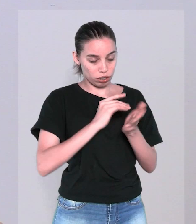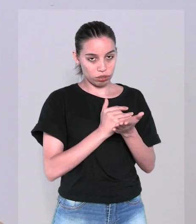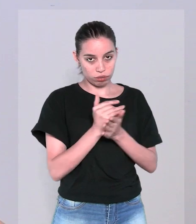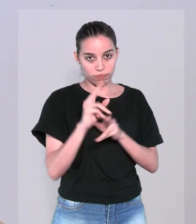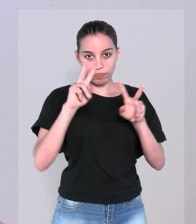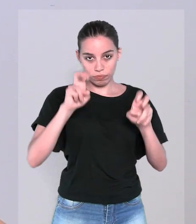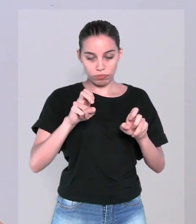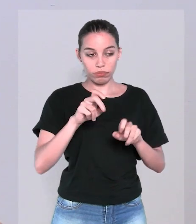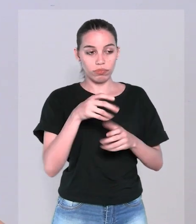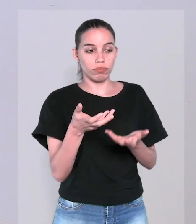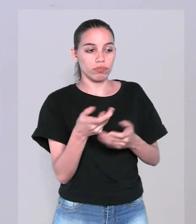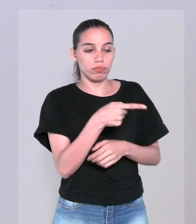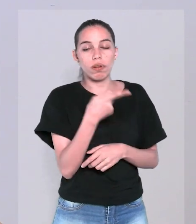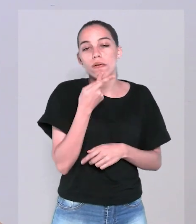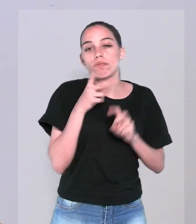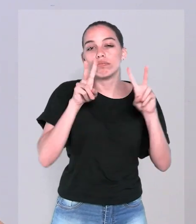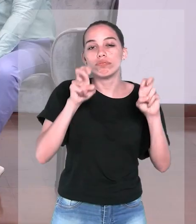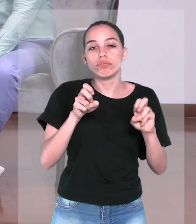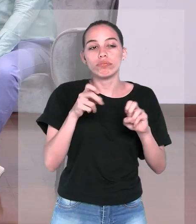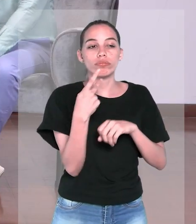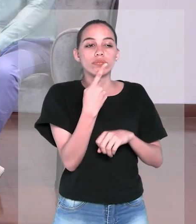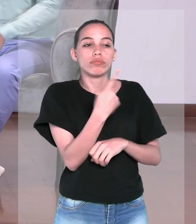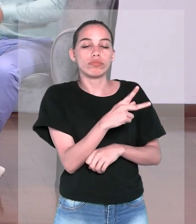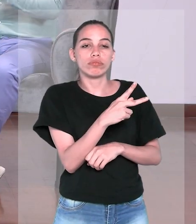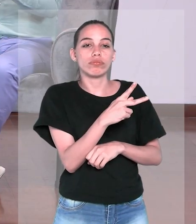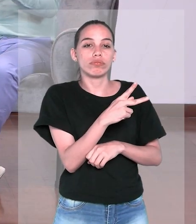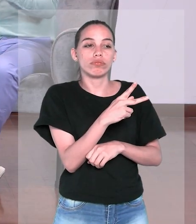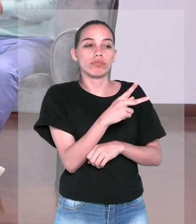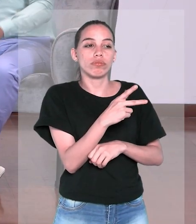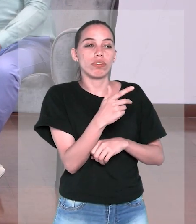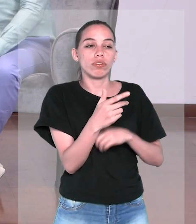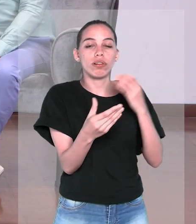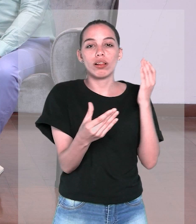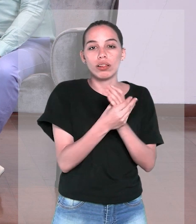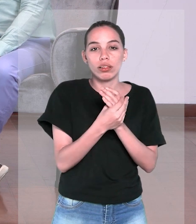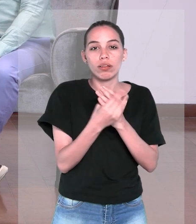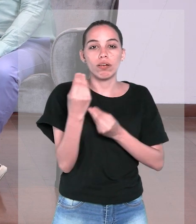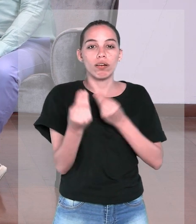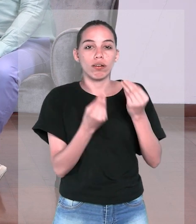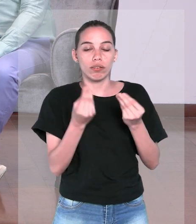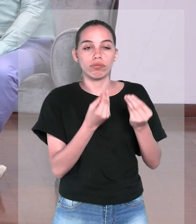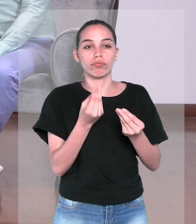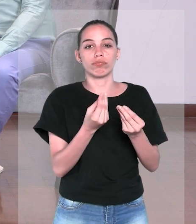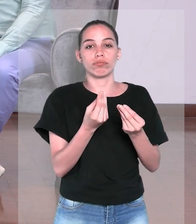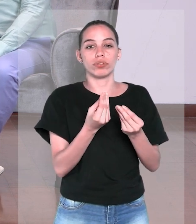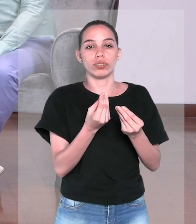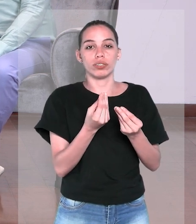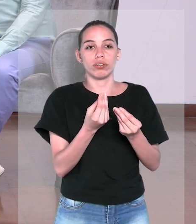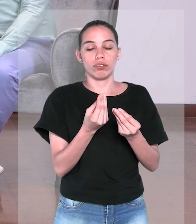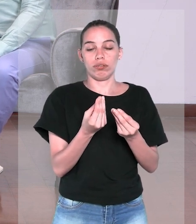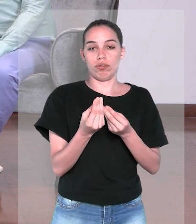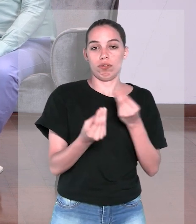te levou a ser indicado para o Jabuti, né? Sim, sim. A minha produção literária de ficção,